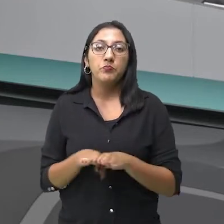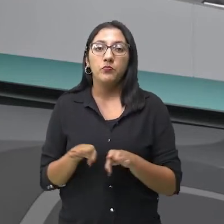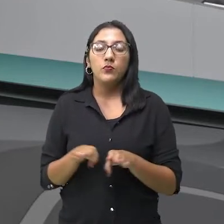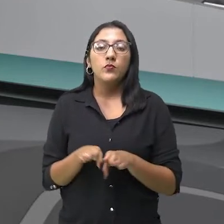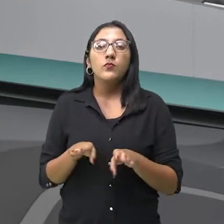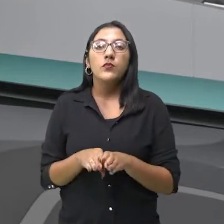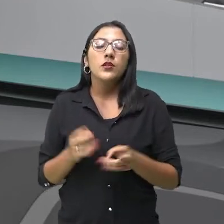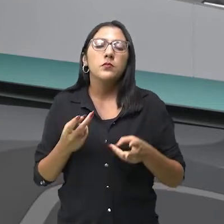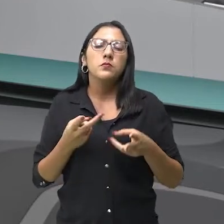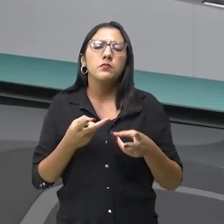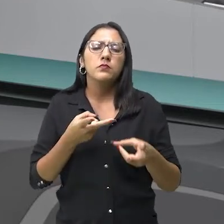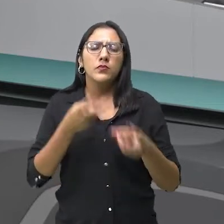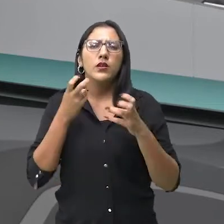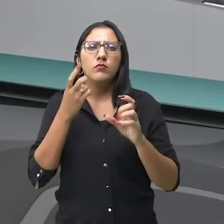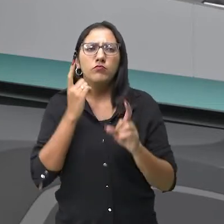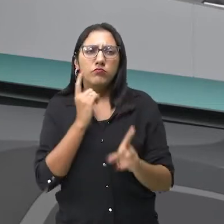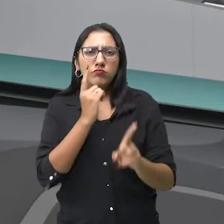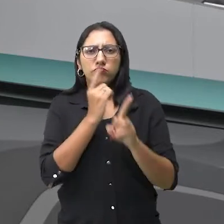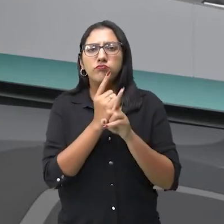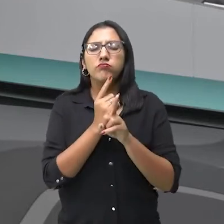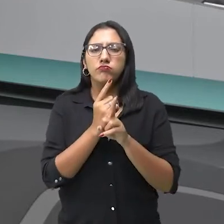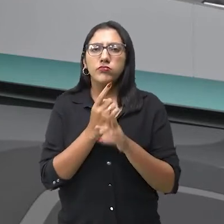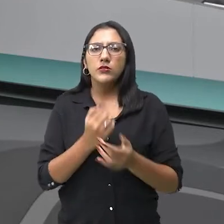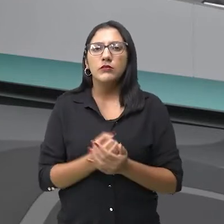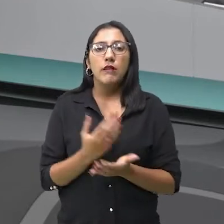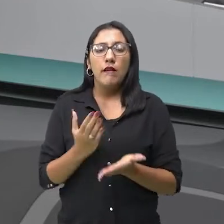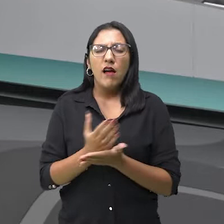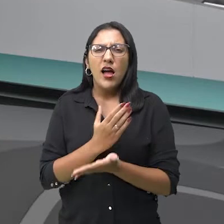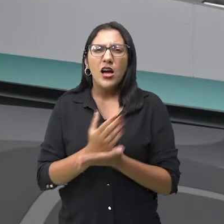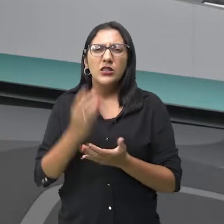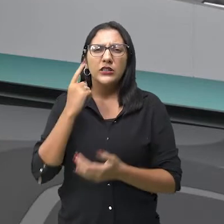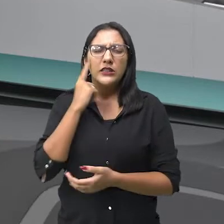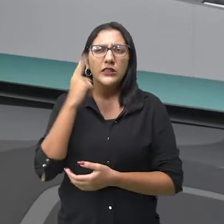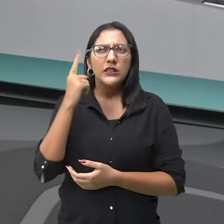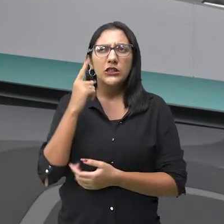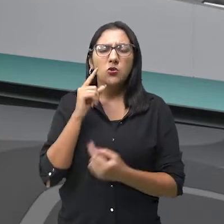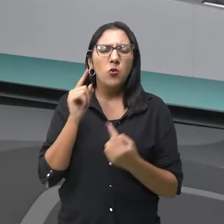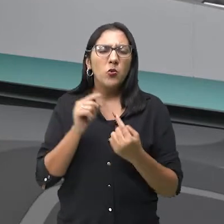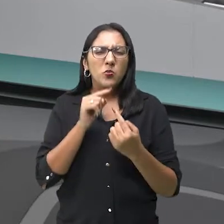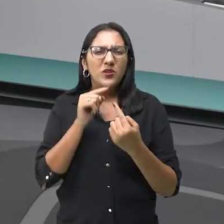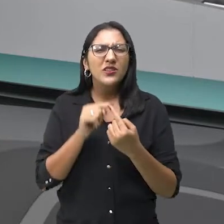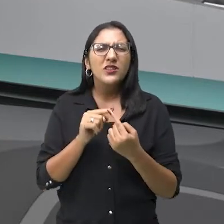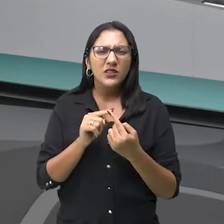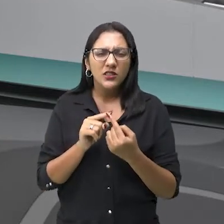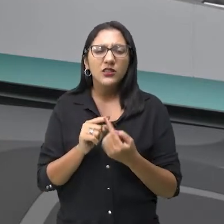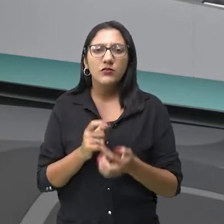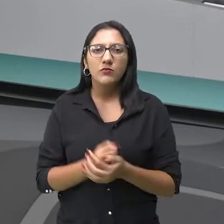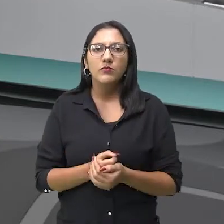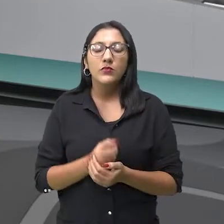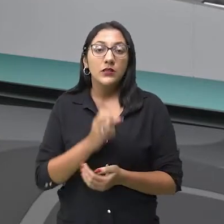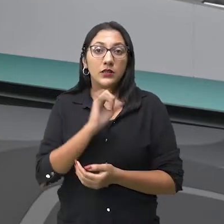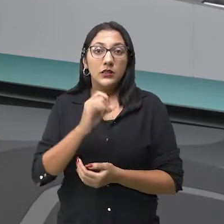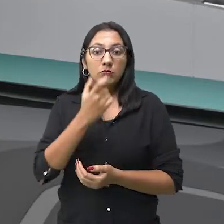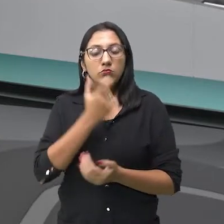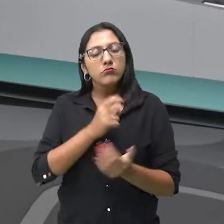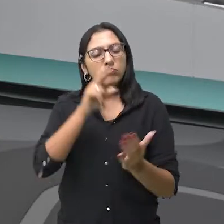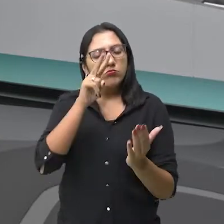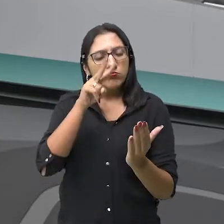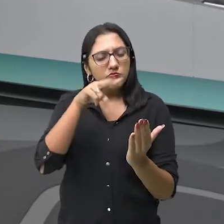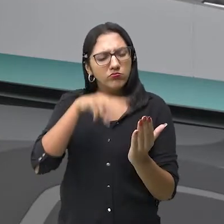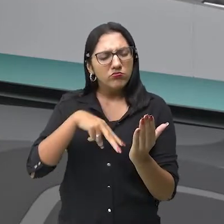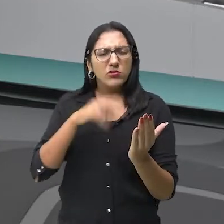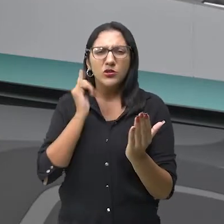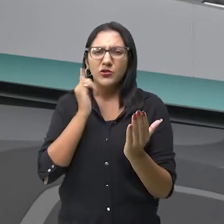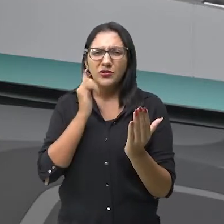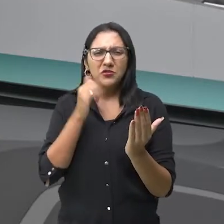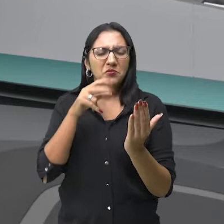uma indicação nesses tempos verbais de algumas intencionalidades, Então, ao ler os textos